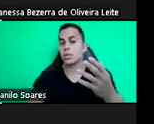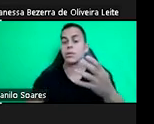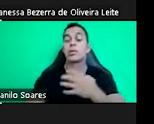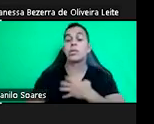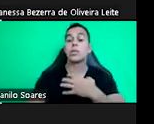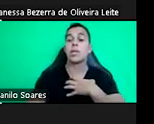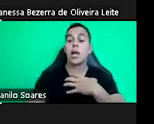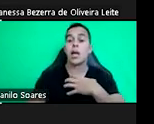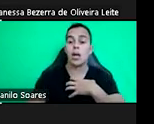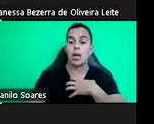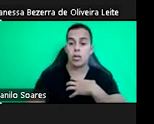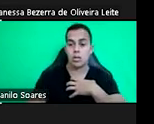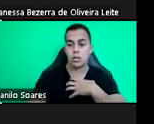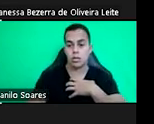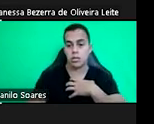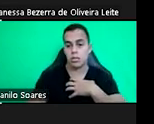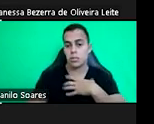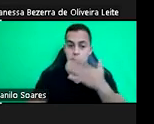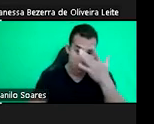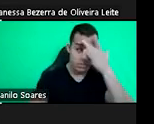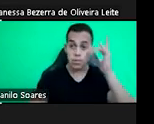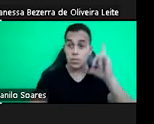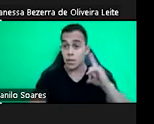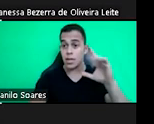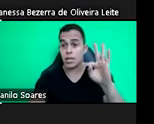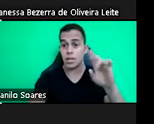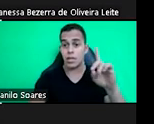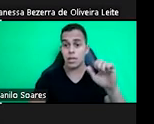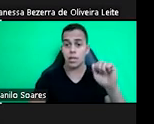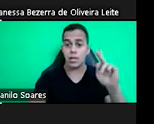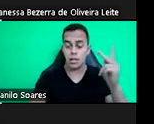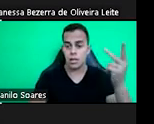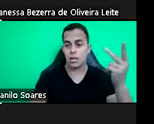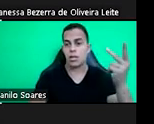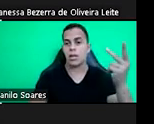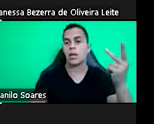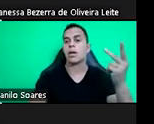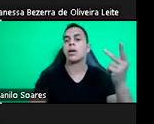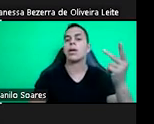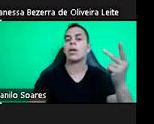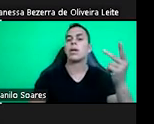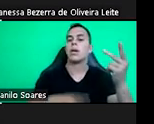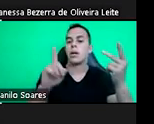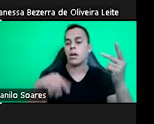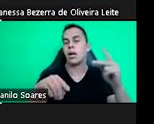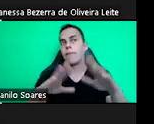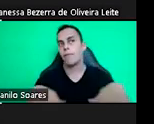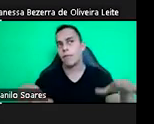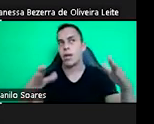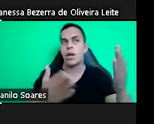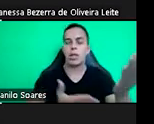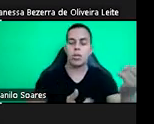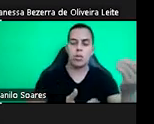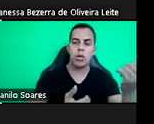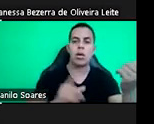sintomas, para o indivíduo ter TDAH, se o diagnóstico está sendo feito na infância ou na adolescência, tem que ter no mínimo 6